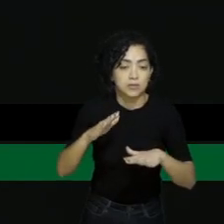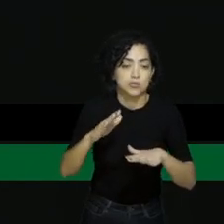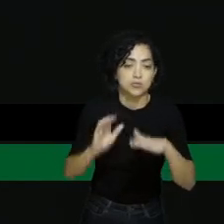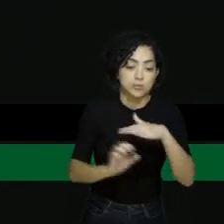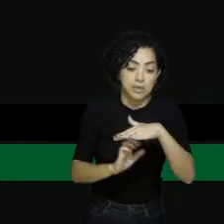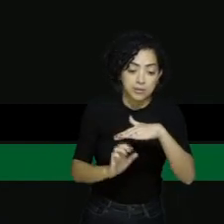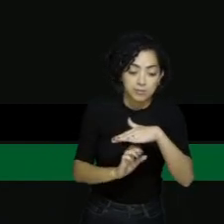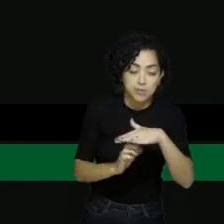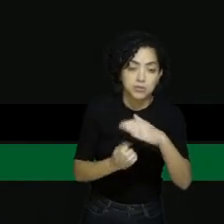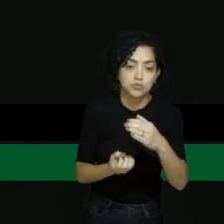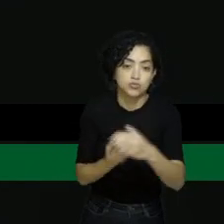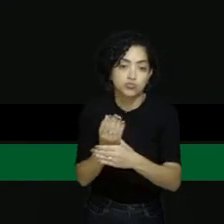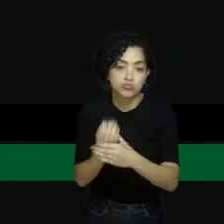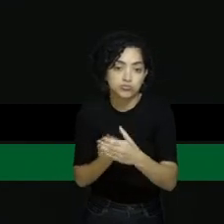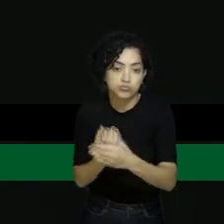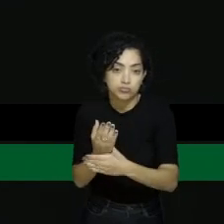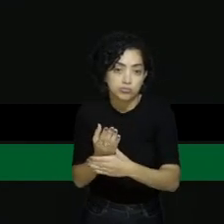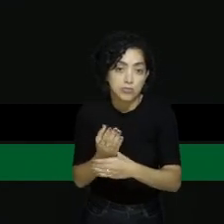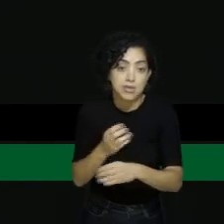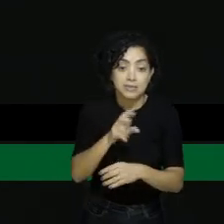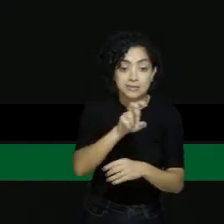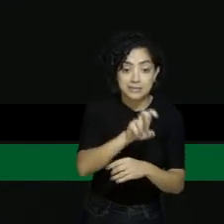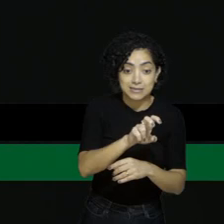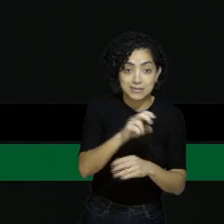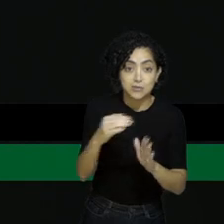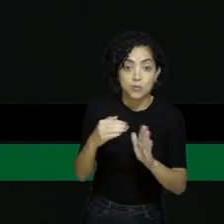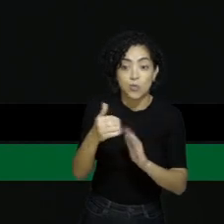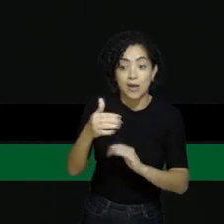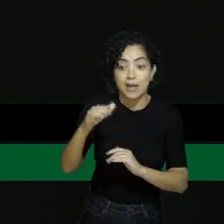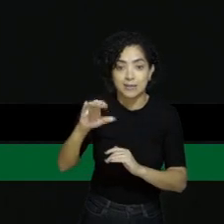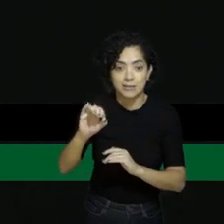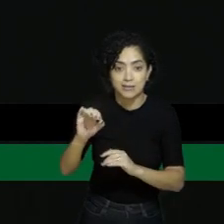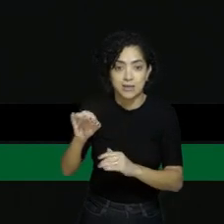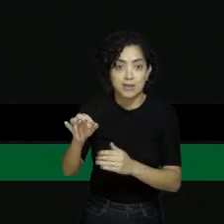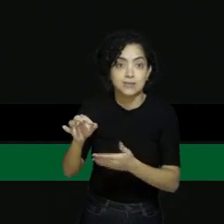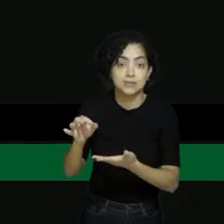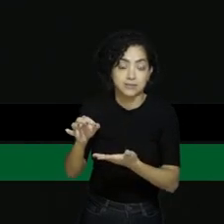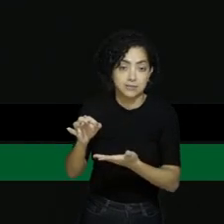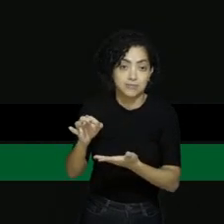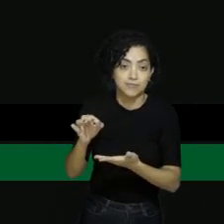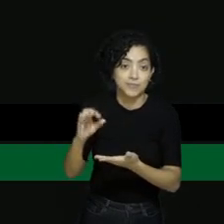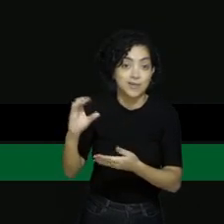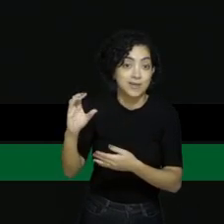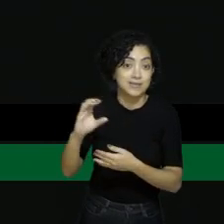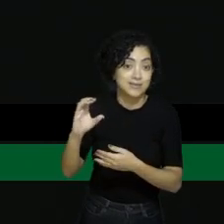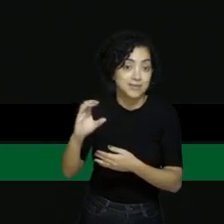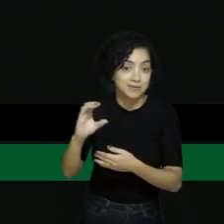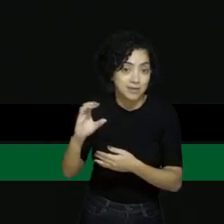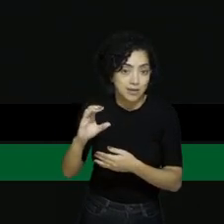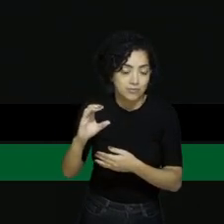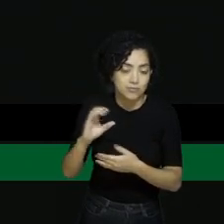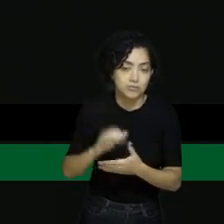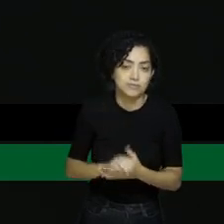ela poderia pagar de 5 a 10 centavos a mais para os seus produtores, se não fosse essa diferença.